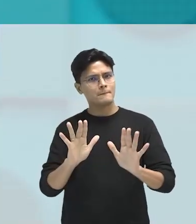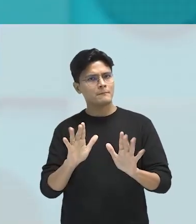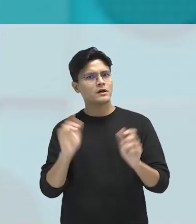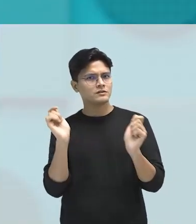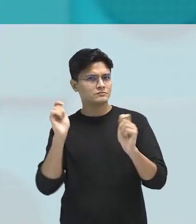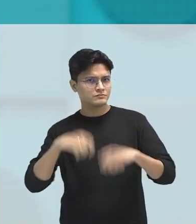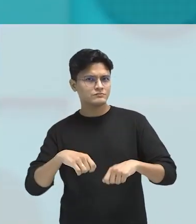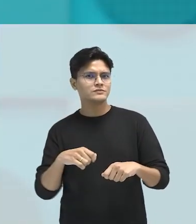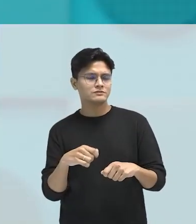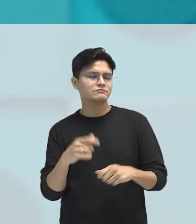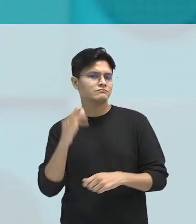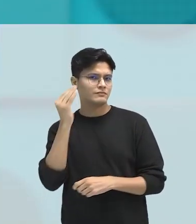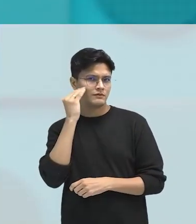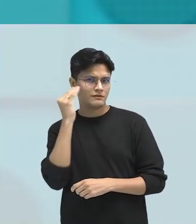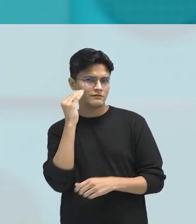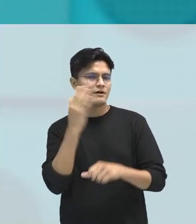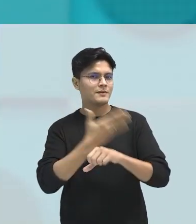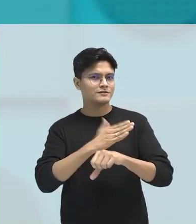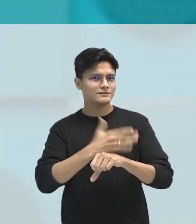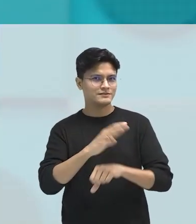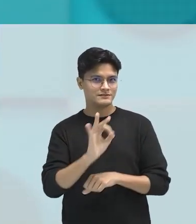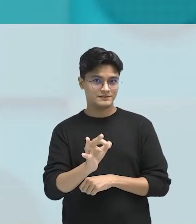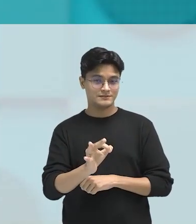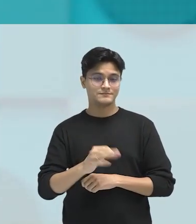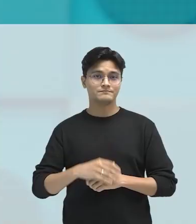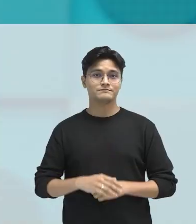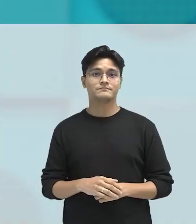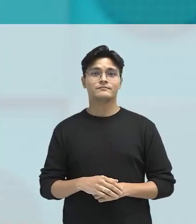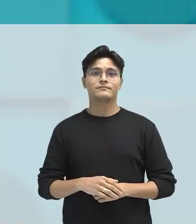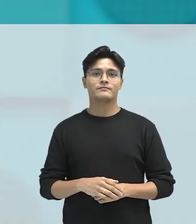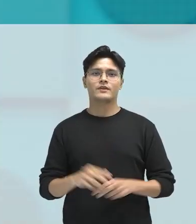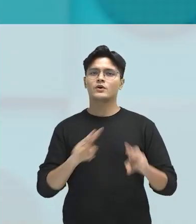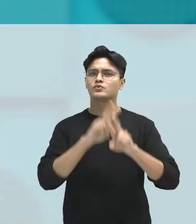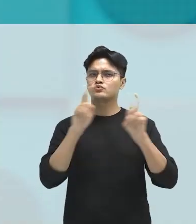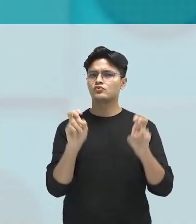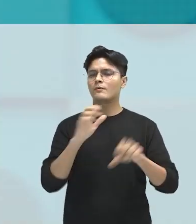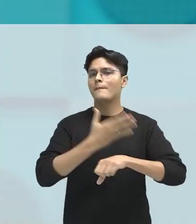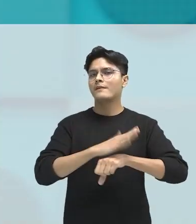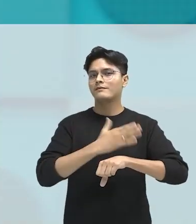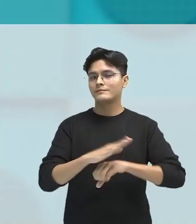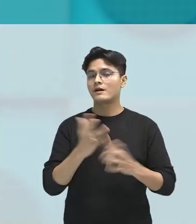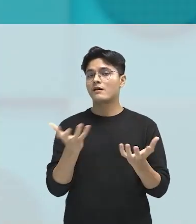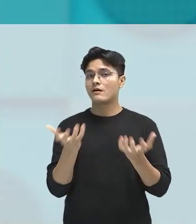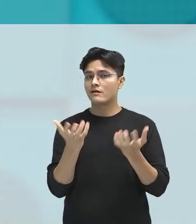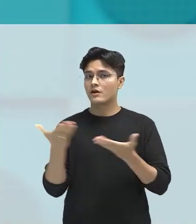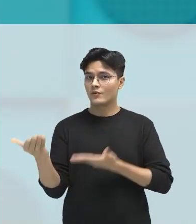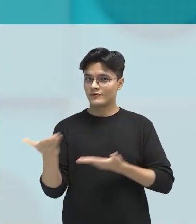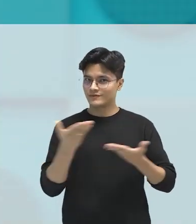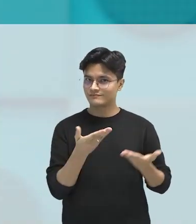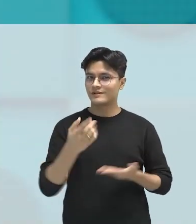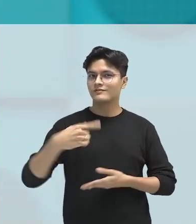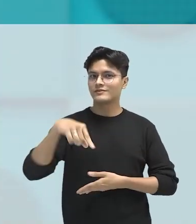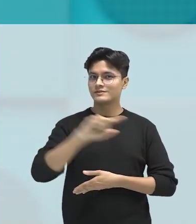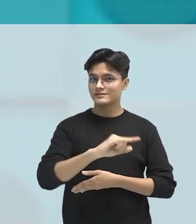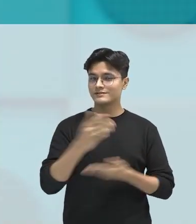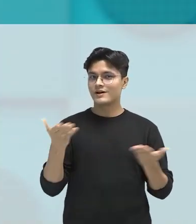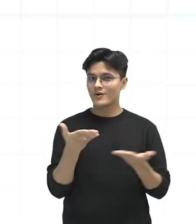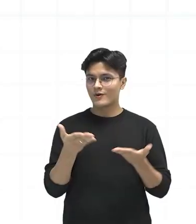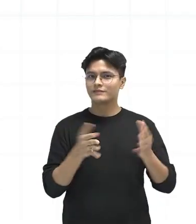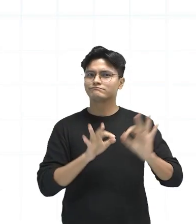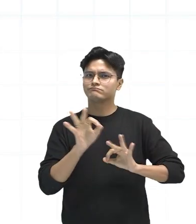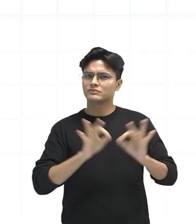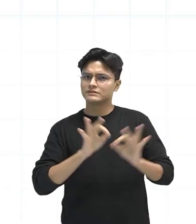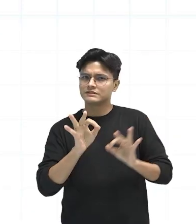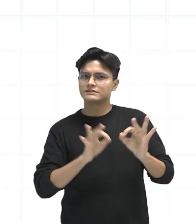um exercício ou outro aí para a gente praticar, não é mesmo? E falando em praticar, agora eu quero convidá-los para a gente